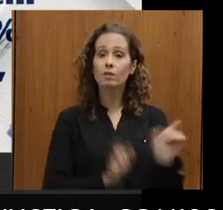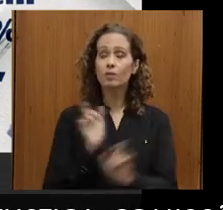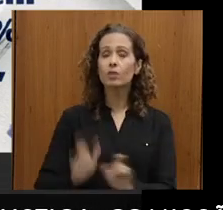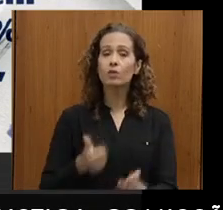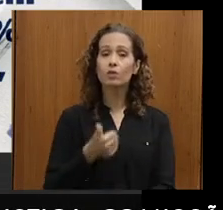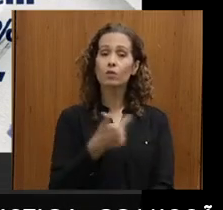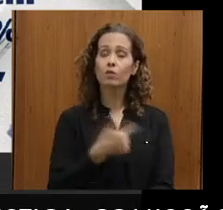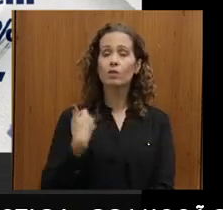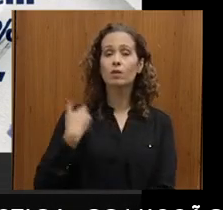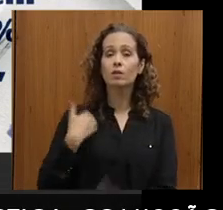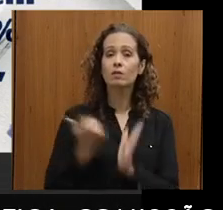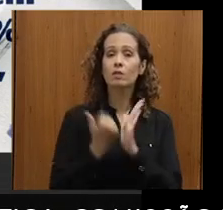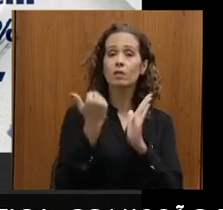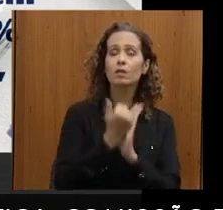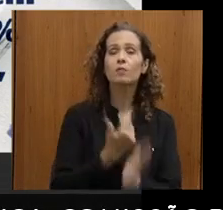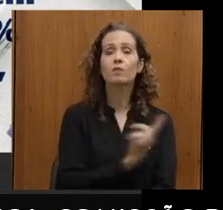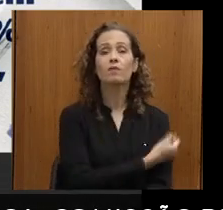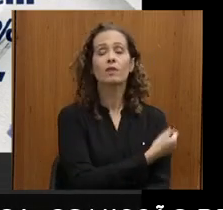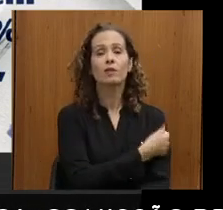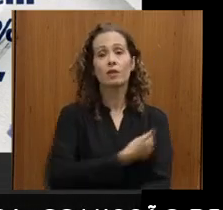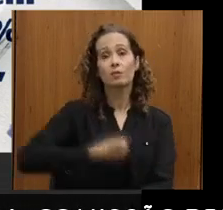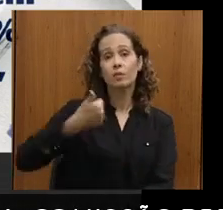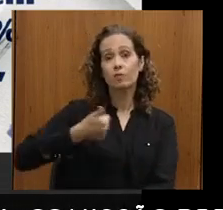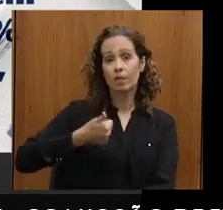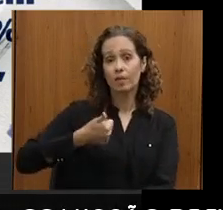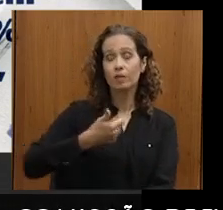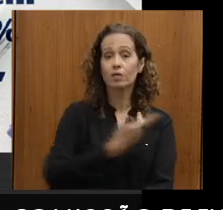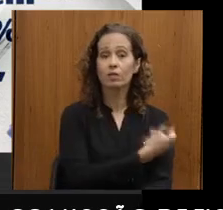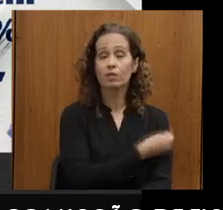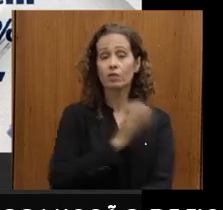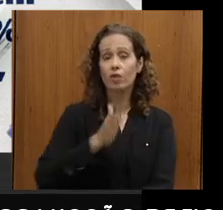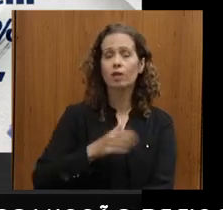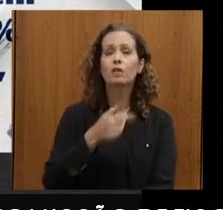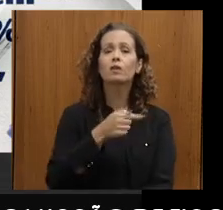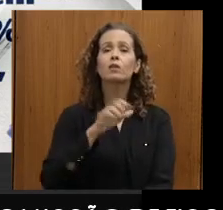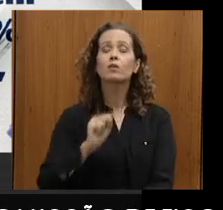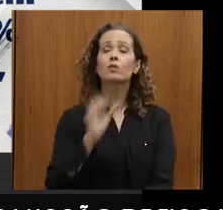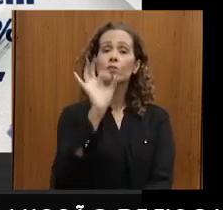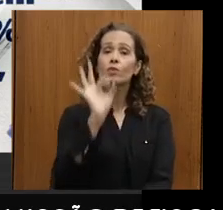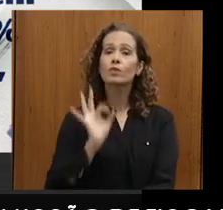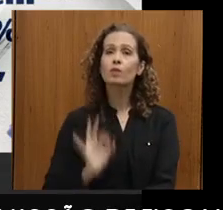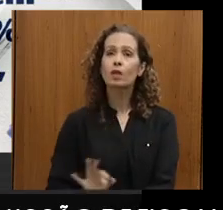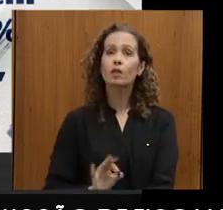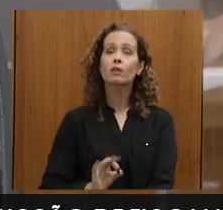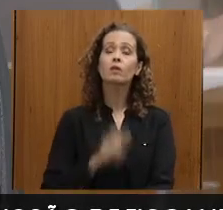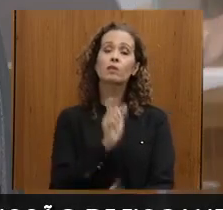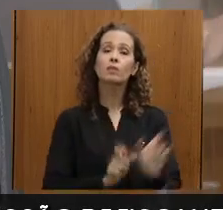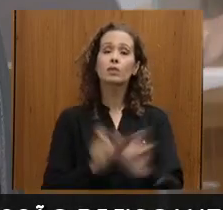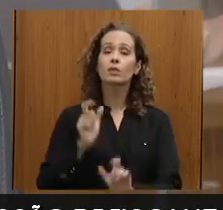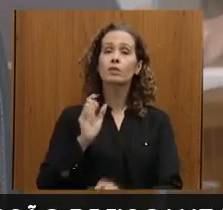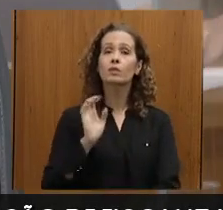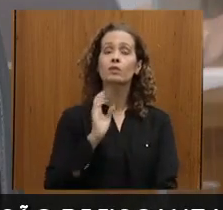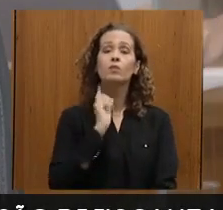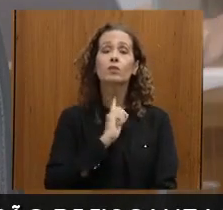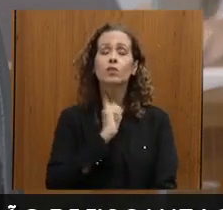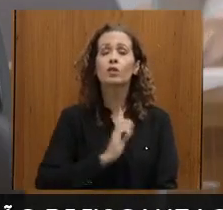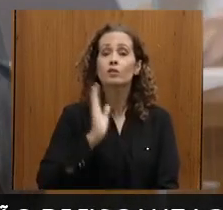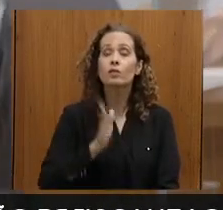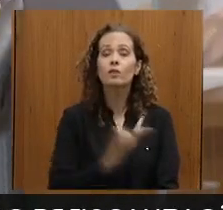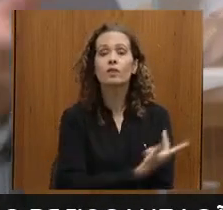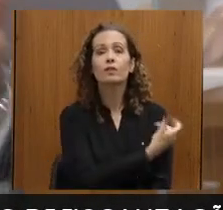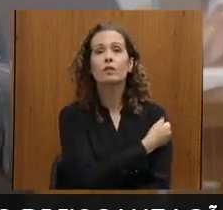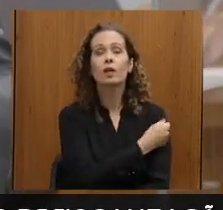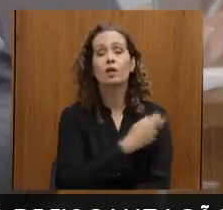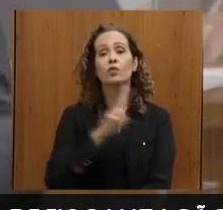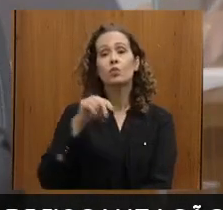anos de idade já vacinados em primeira dose e mais de 78% dos cidadãos de Minas Gerais acima de 12 anos já vacinados com a dose